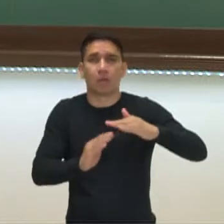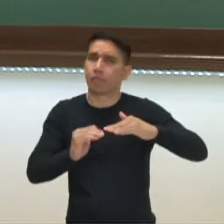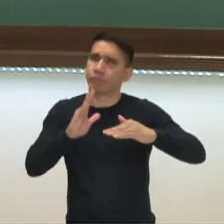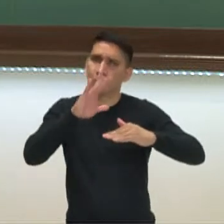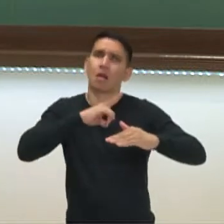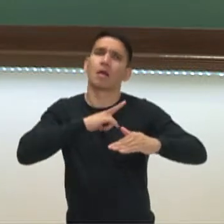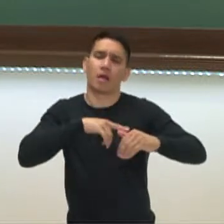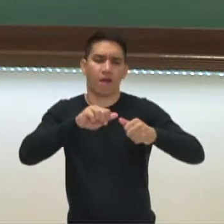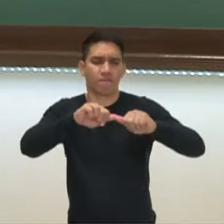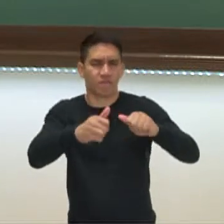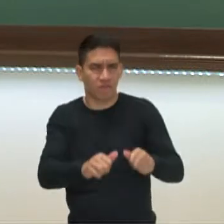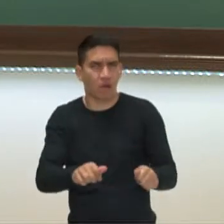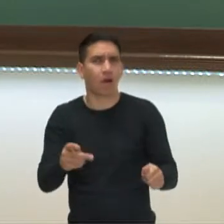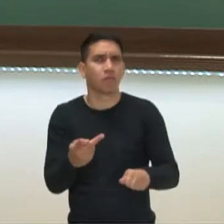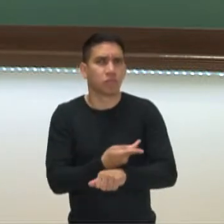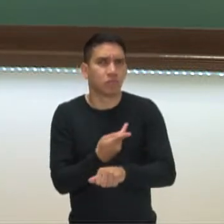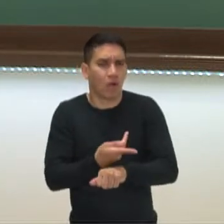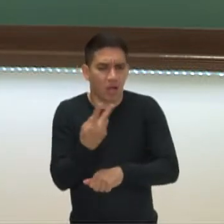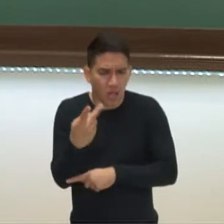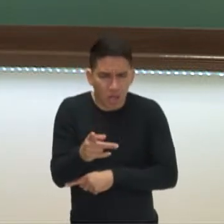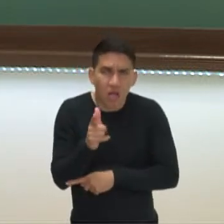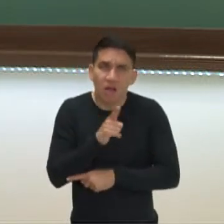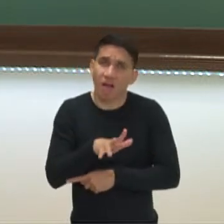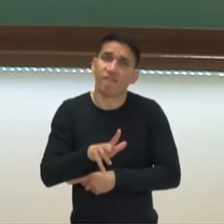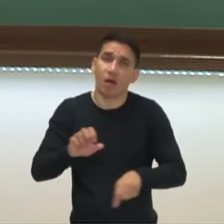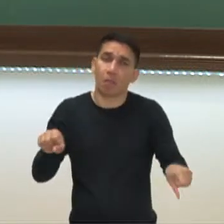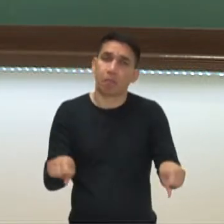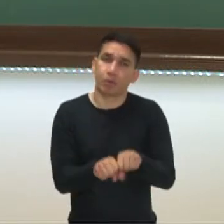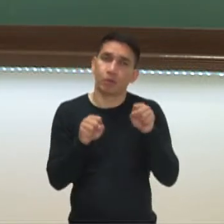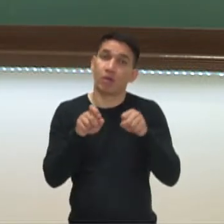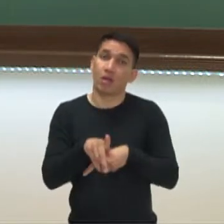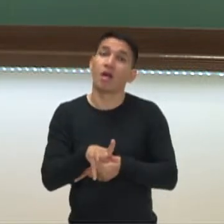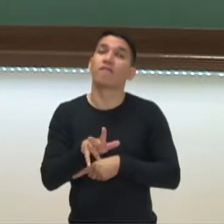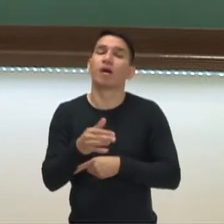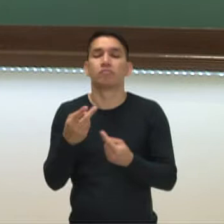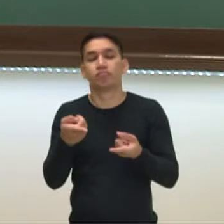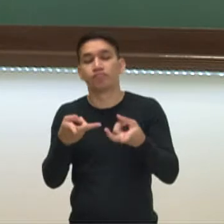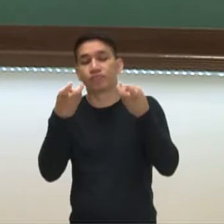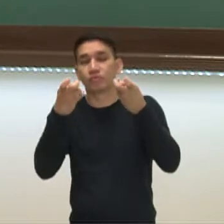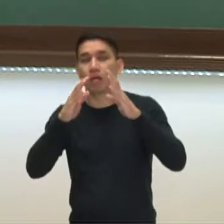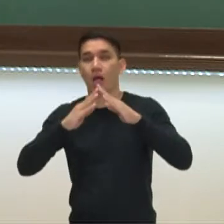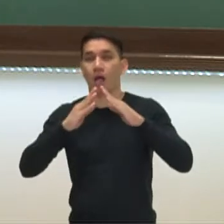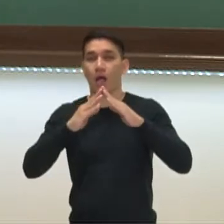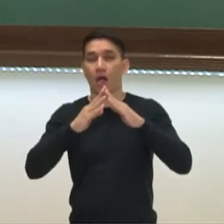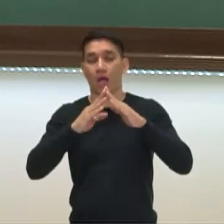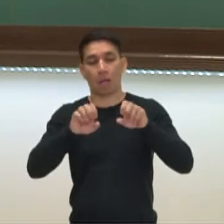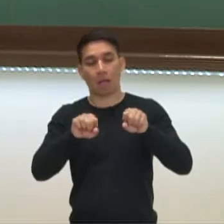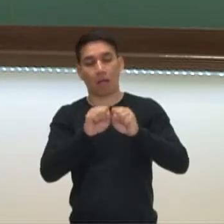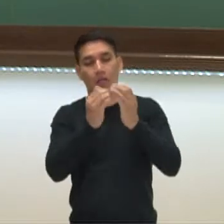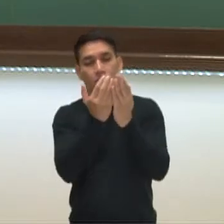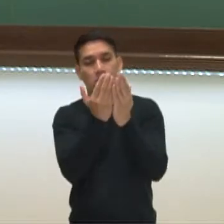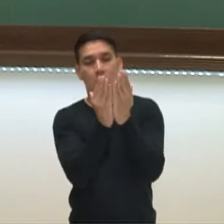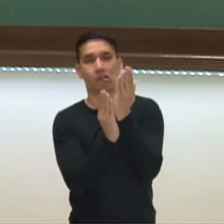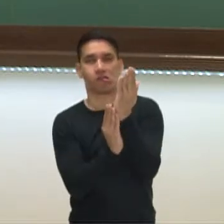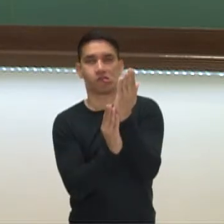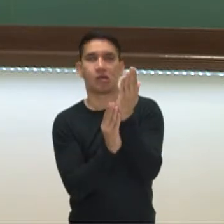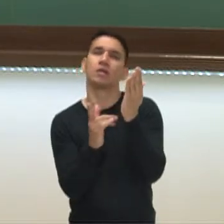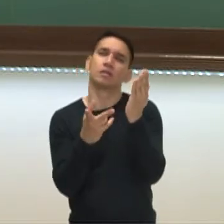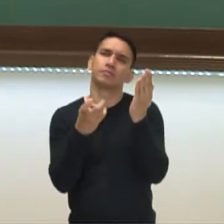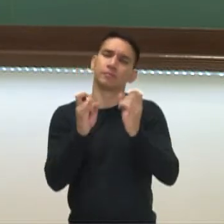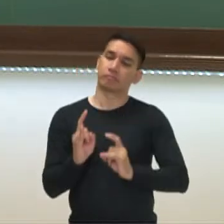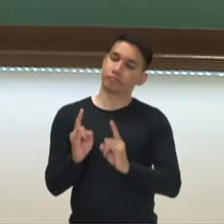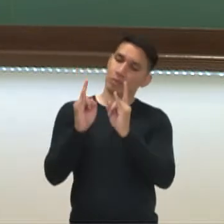deformação que ele é feito para aguentar, ele vai rachar. Aí você tem a parede rachada na tua casa ou num edifício,